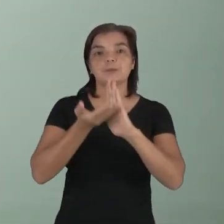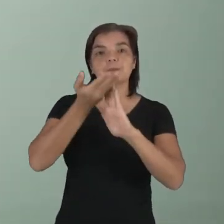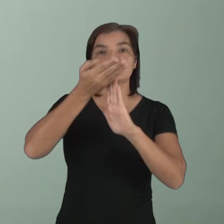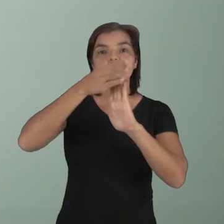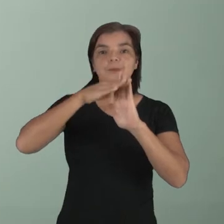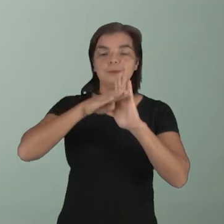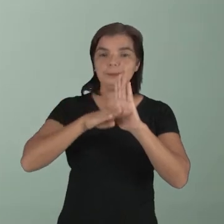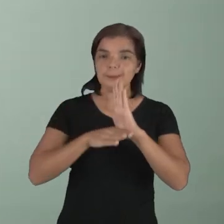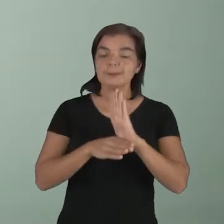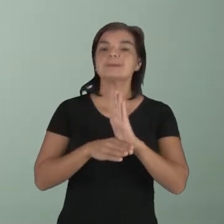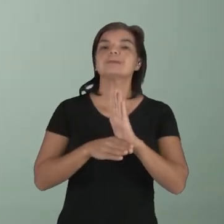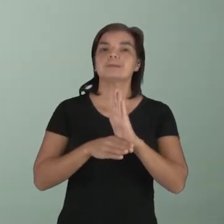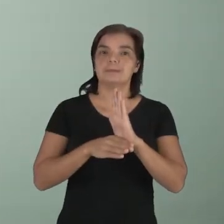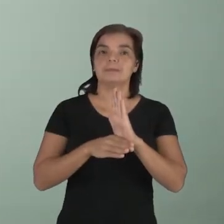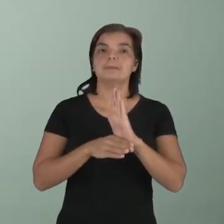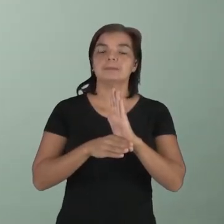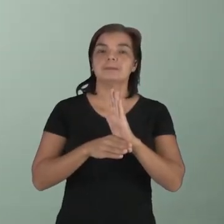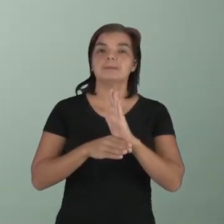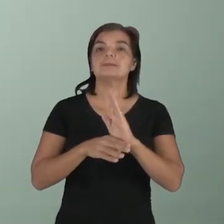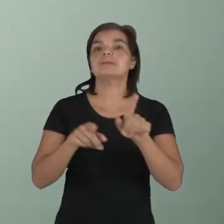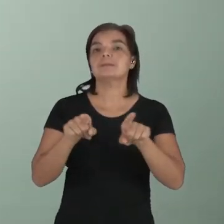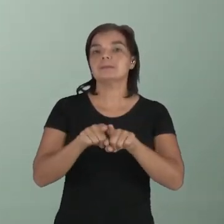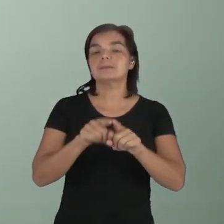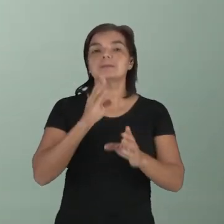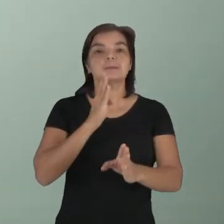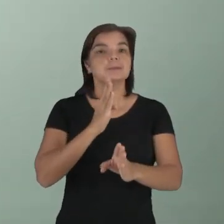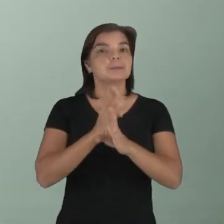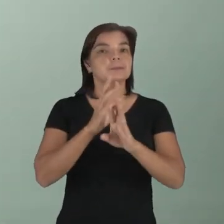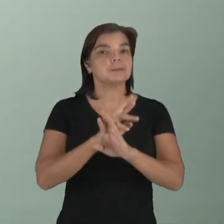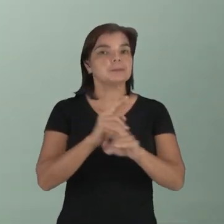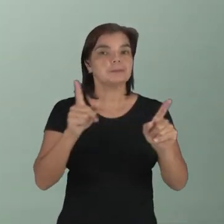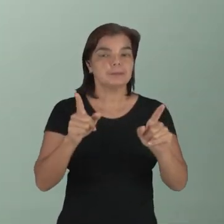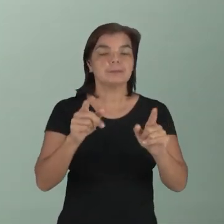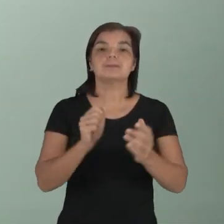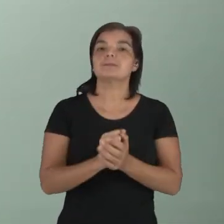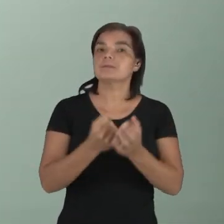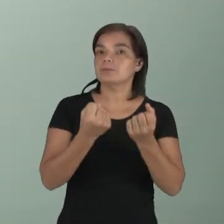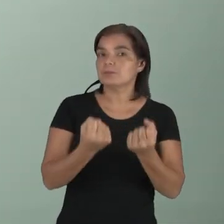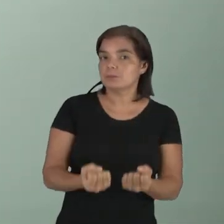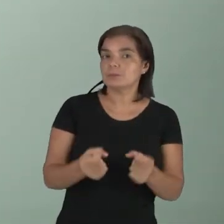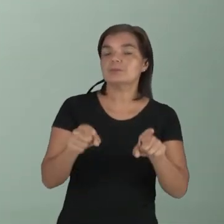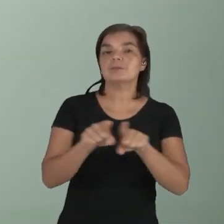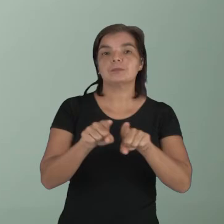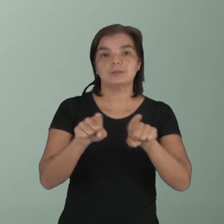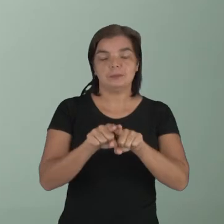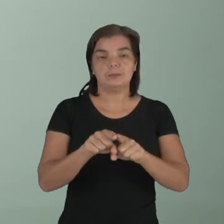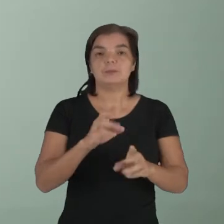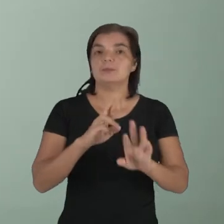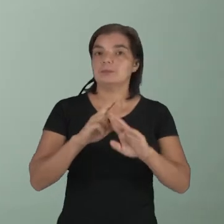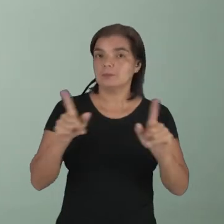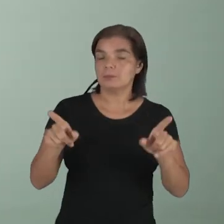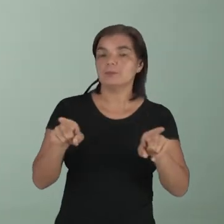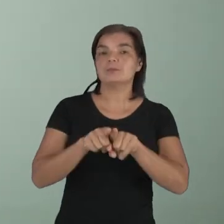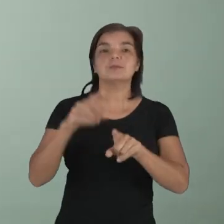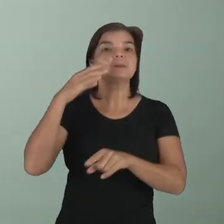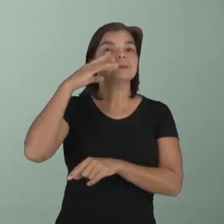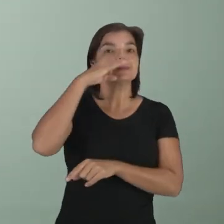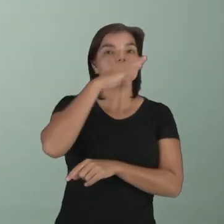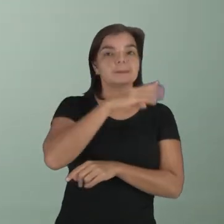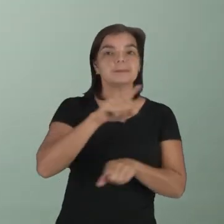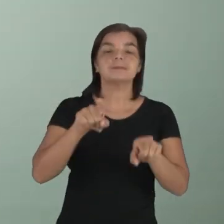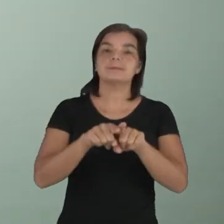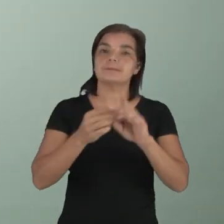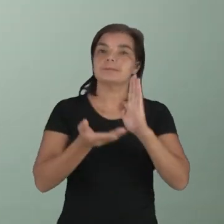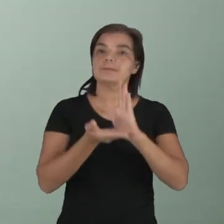desce ali, um sobe e desce devido à diferença de densidade ocasionado pela diferença de temperatura.